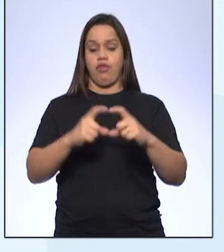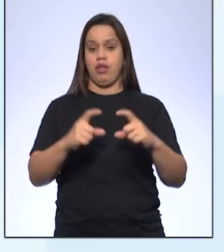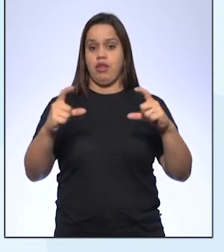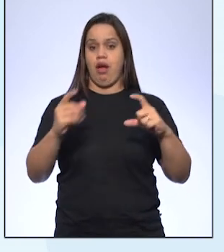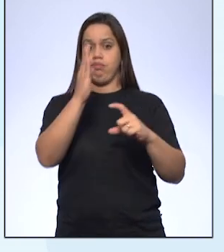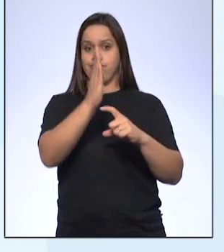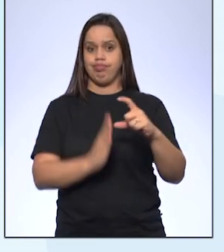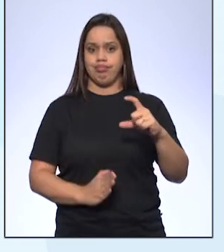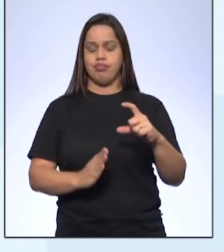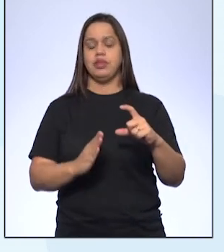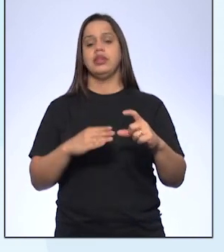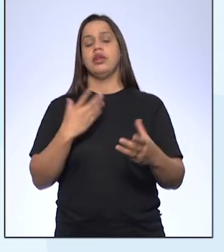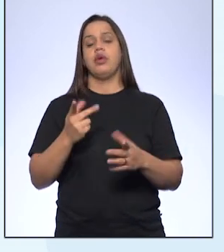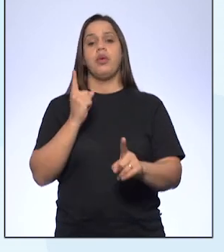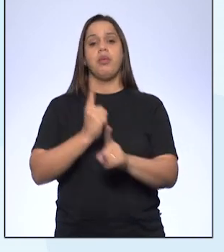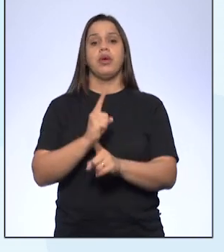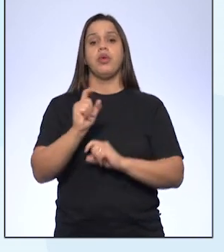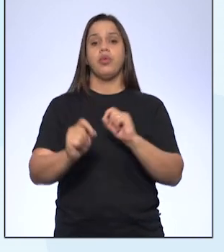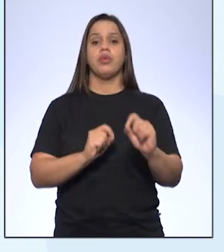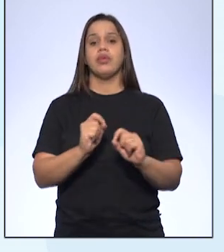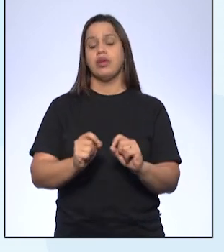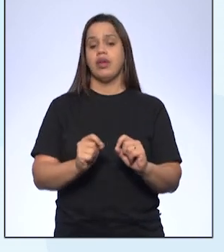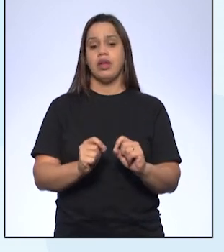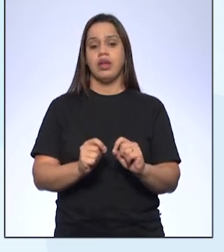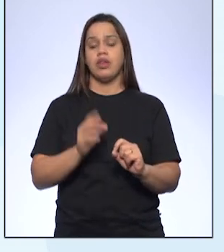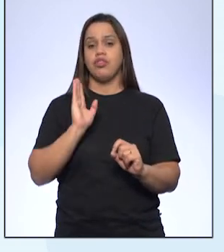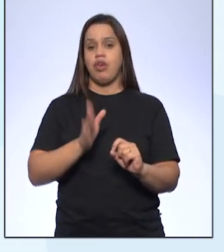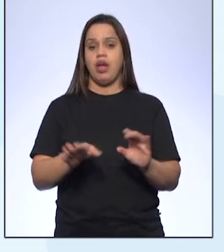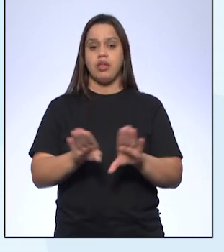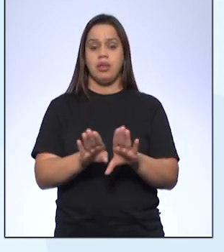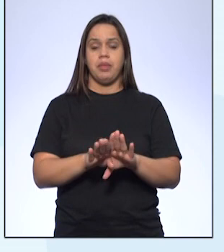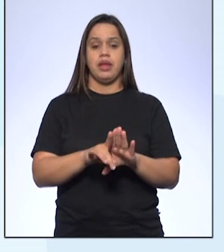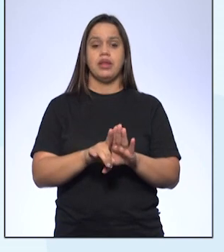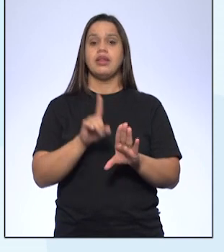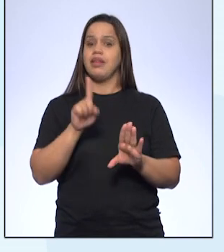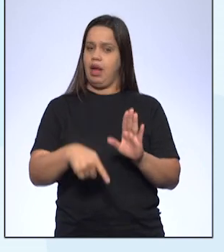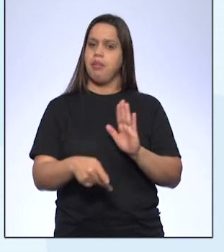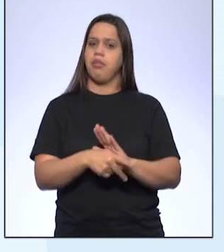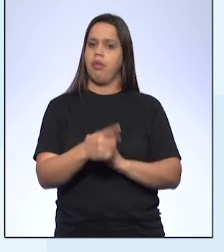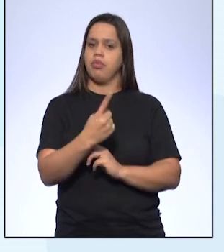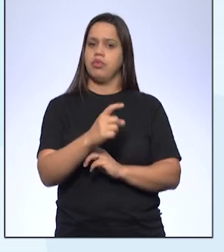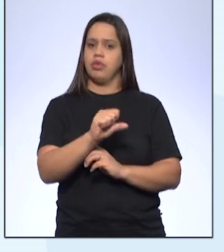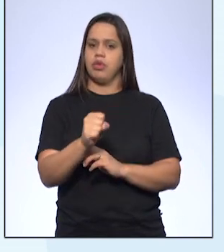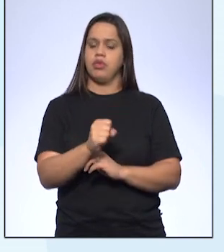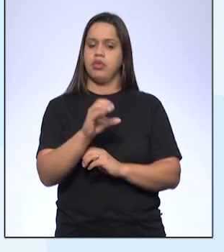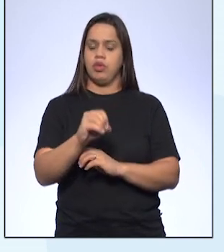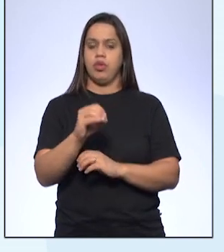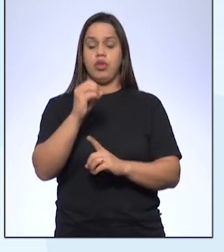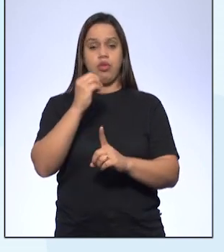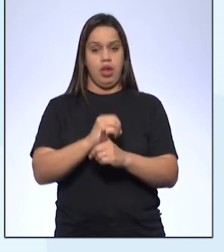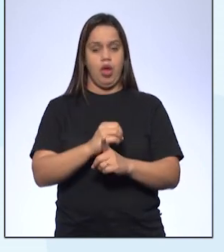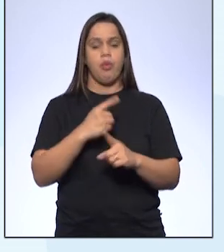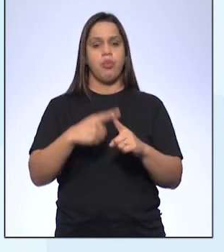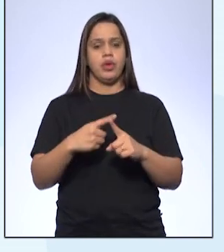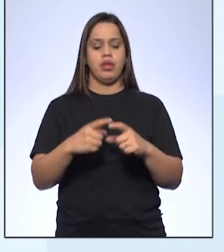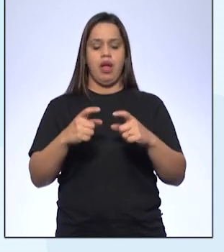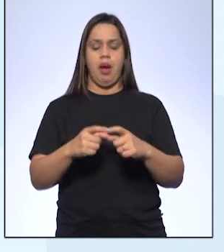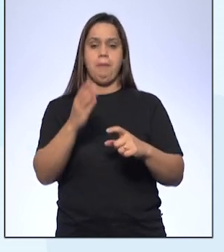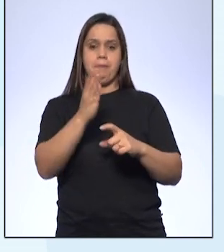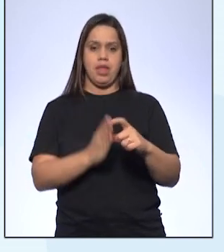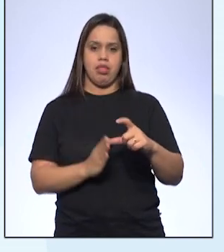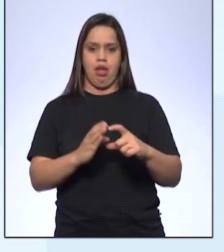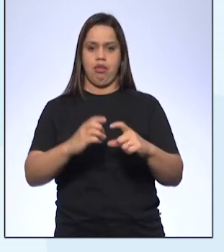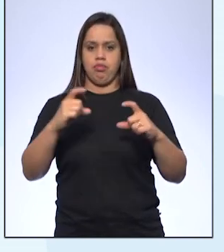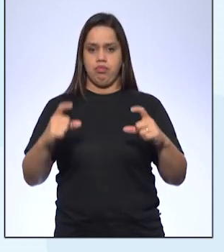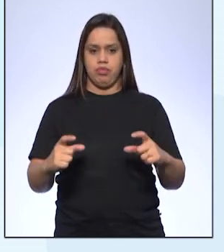eu identifico a questão do... Já sei que até o ângulo aí, que é 180 graus, eu sei que está meio a meio. E o